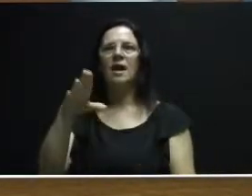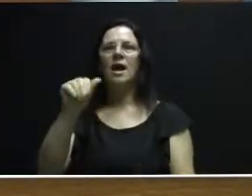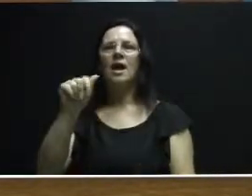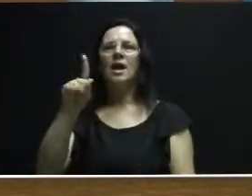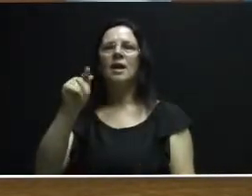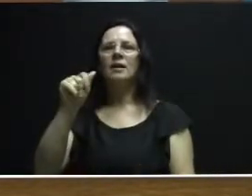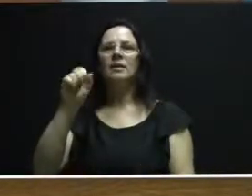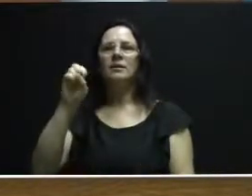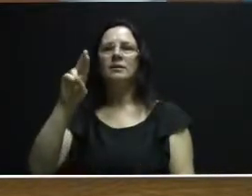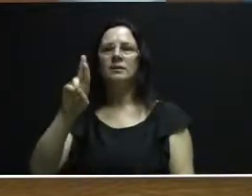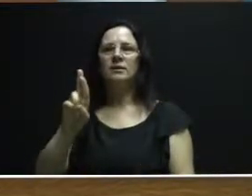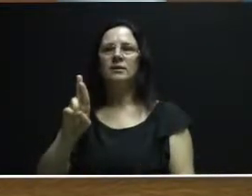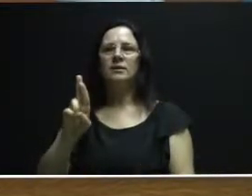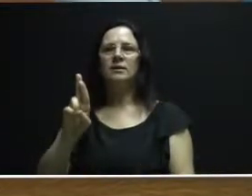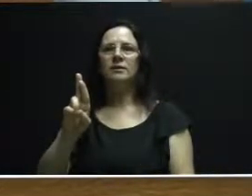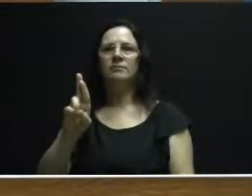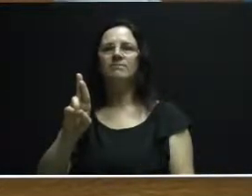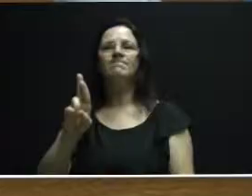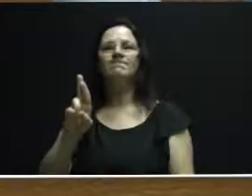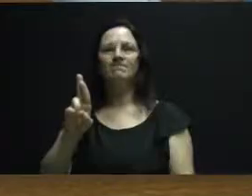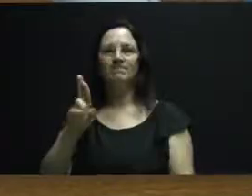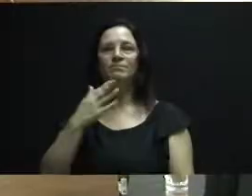Guedes.